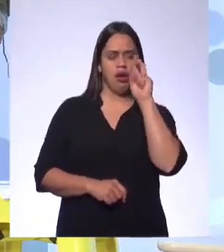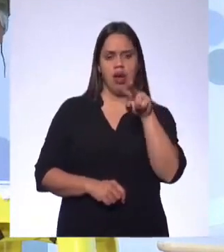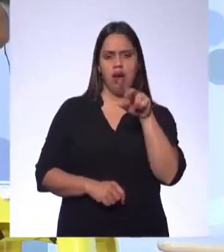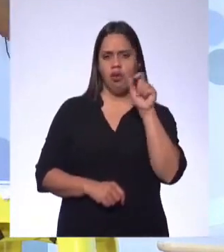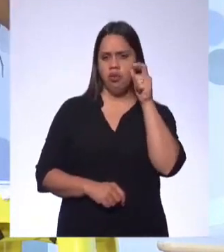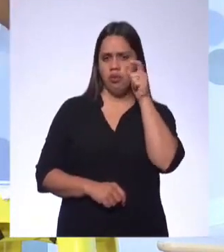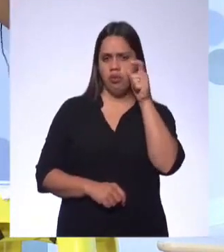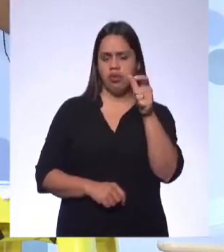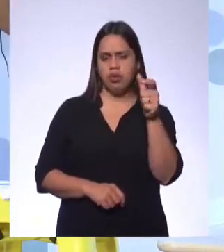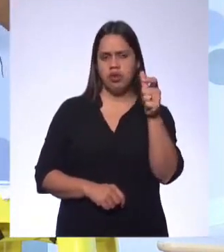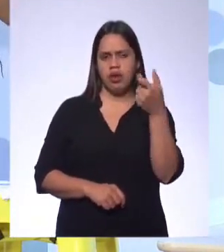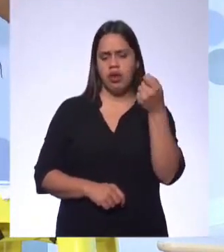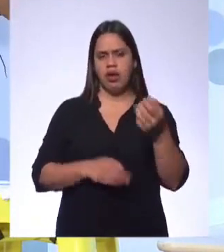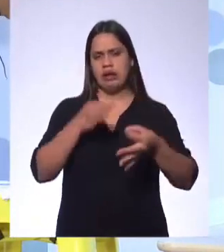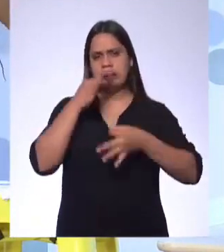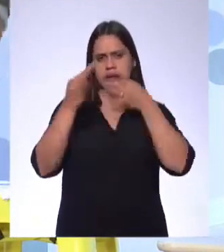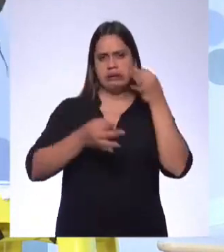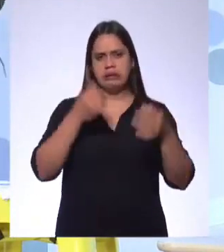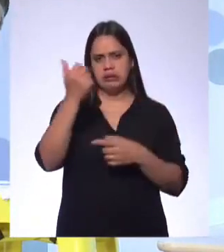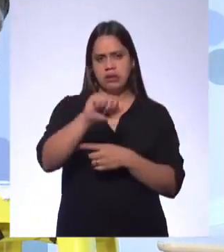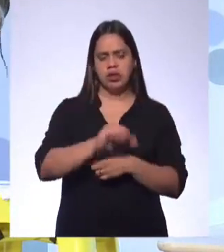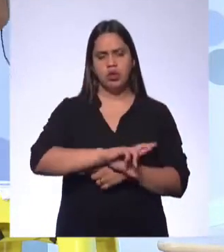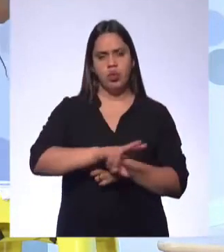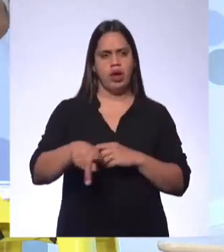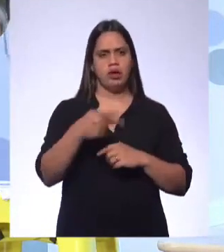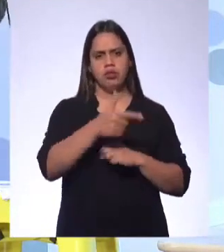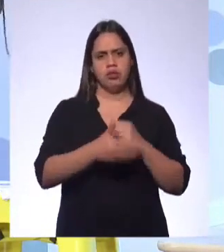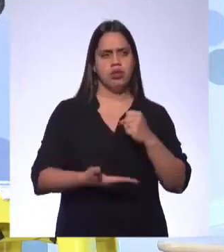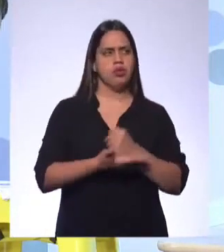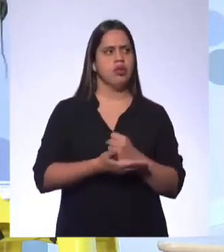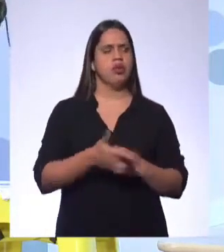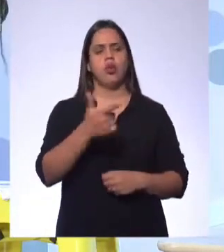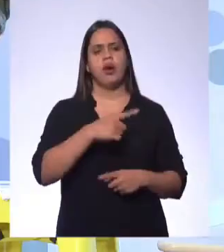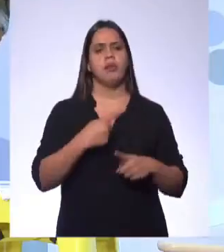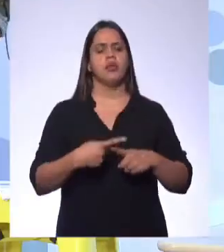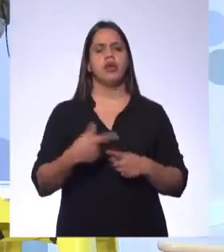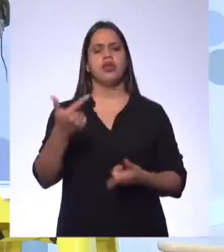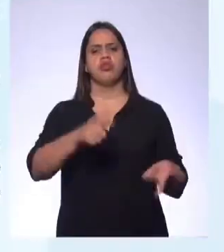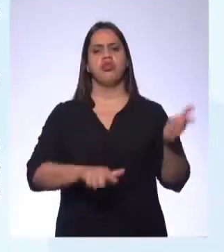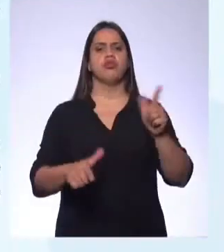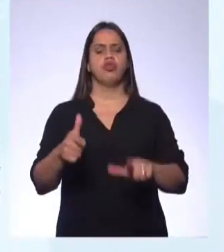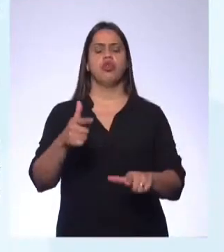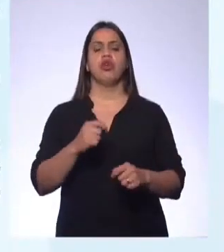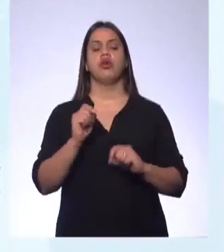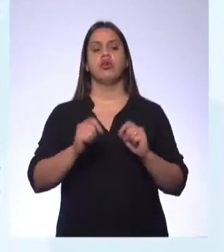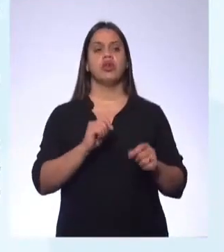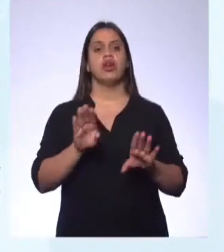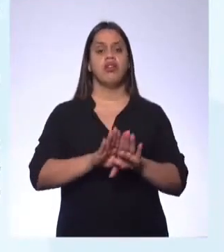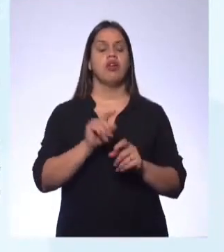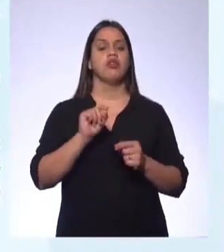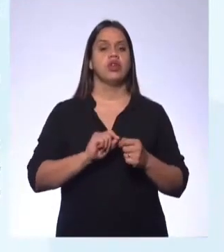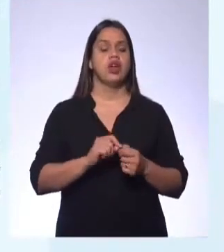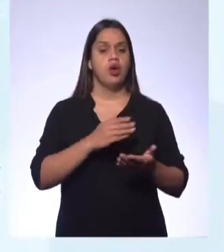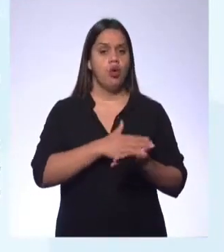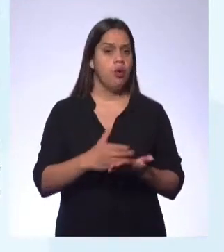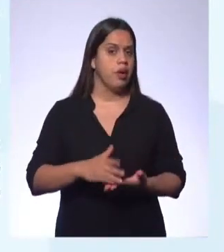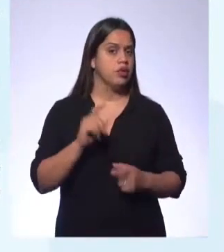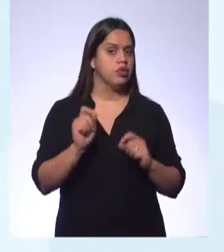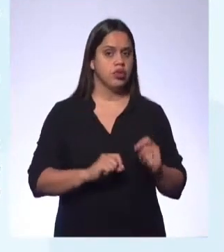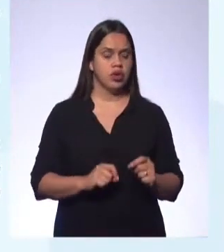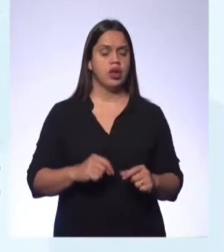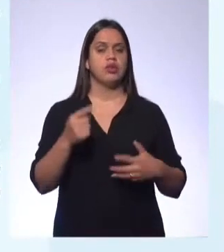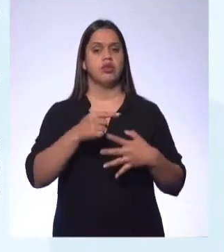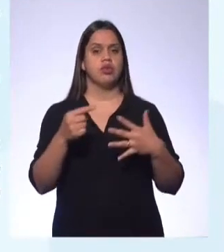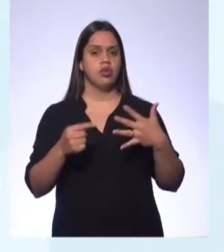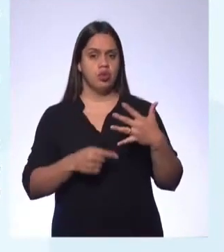é baseado, não é, infundado, não é dado pela repetição. O senso crítico ele parte dos